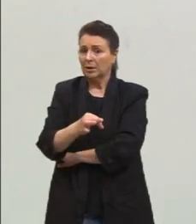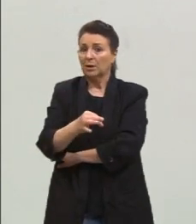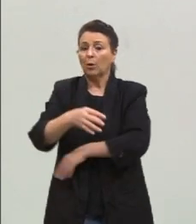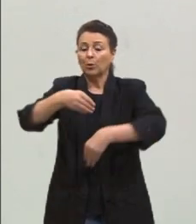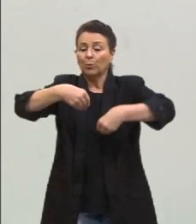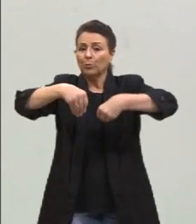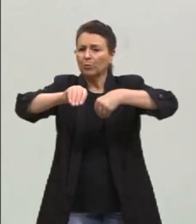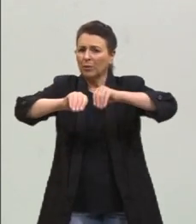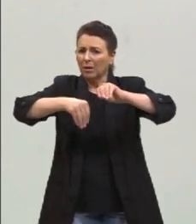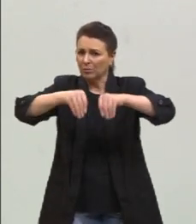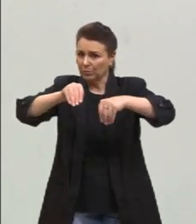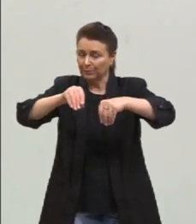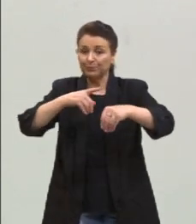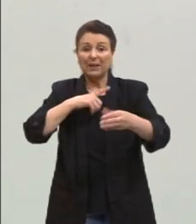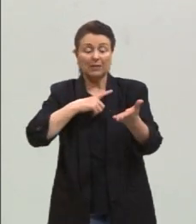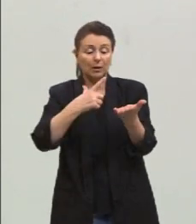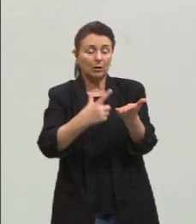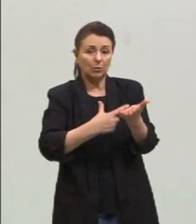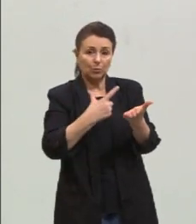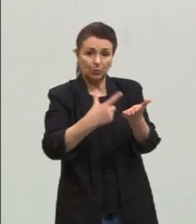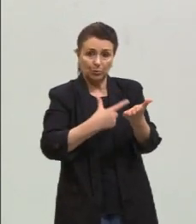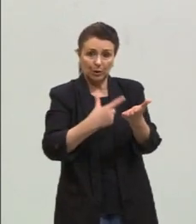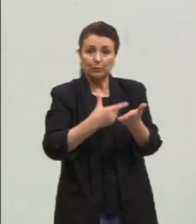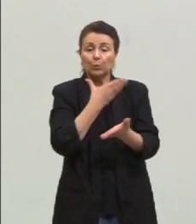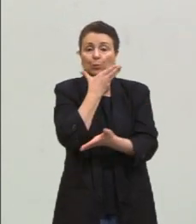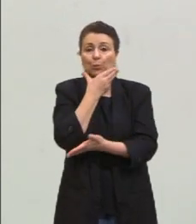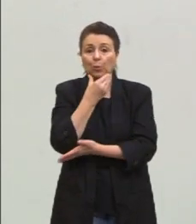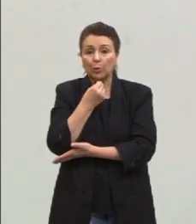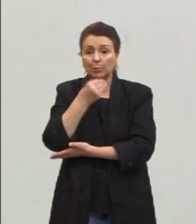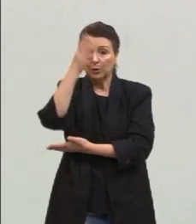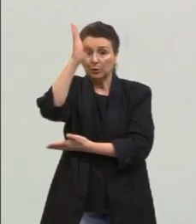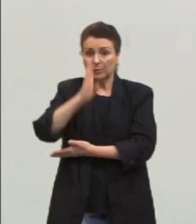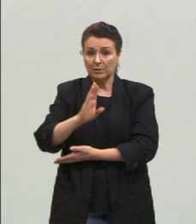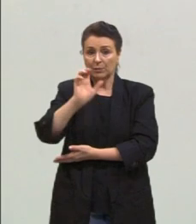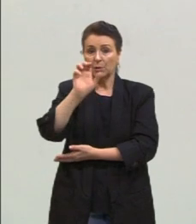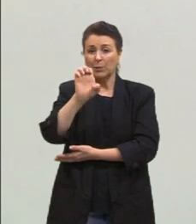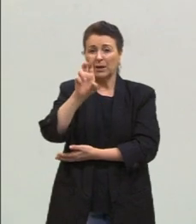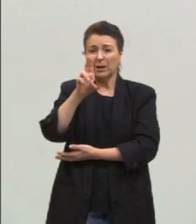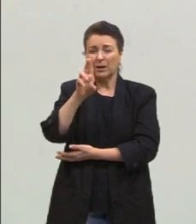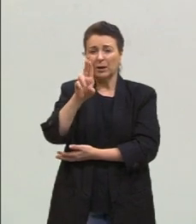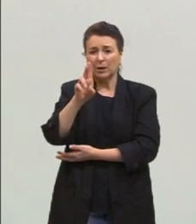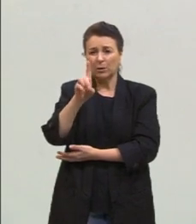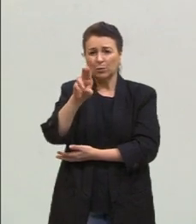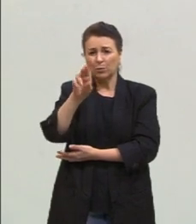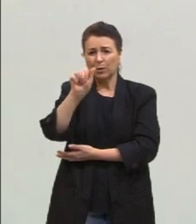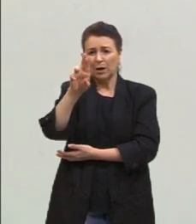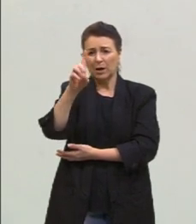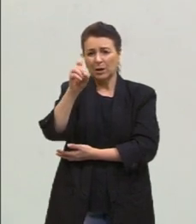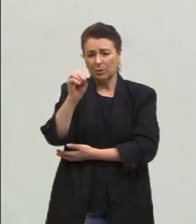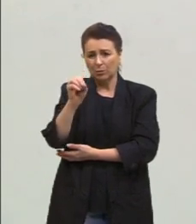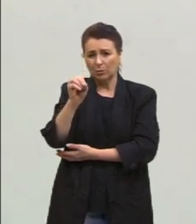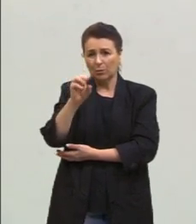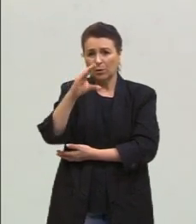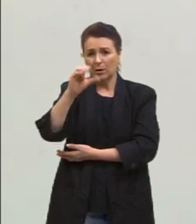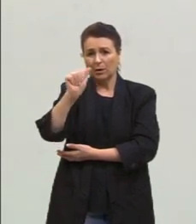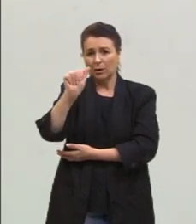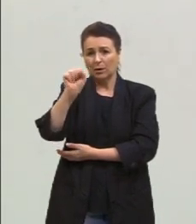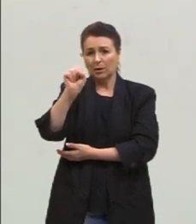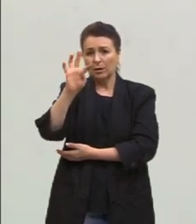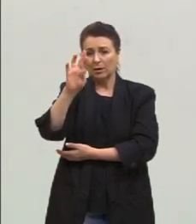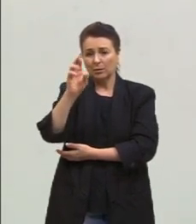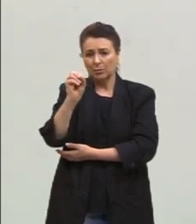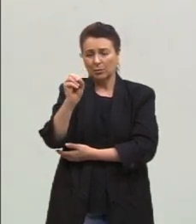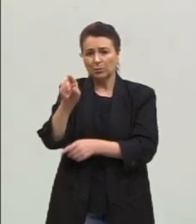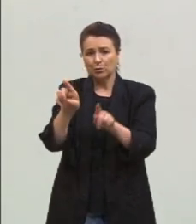tem um livro muito legal do antropólogo brasileiro que é o Eduardo viveiro de Castro e ele escreve esse livro junto com a Débora